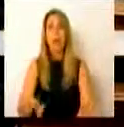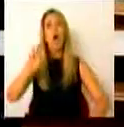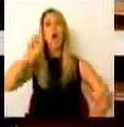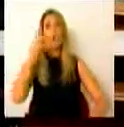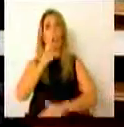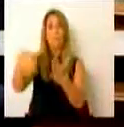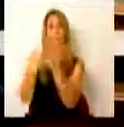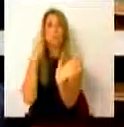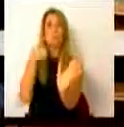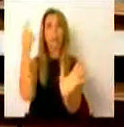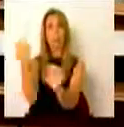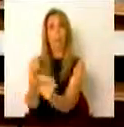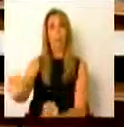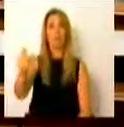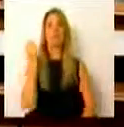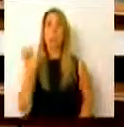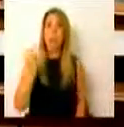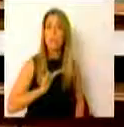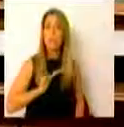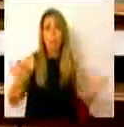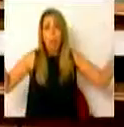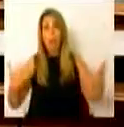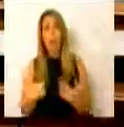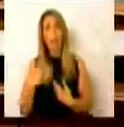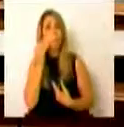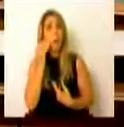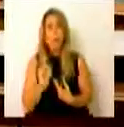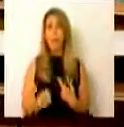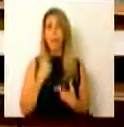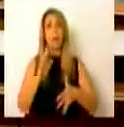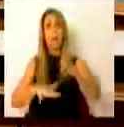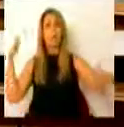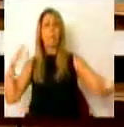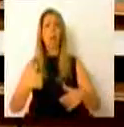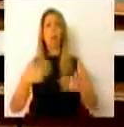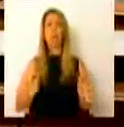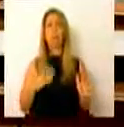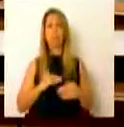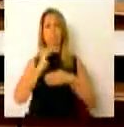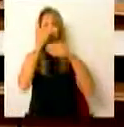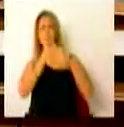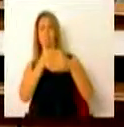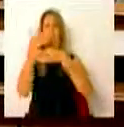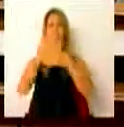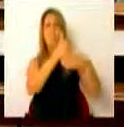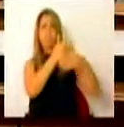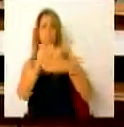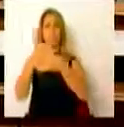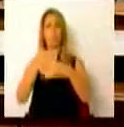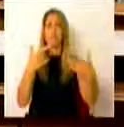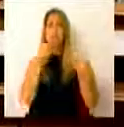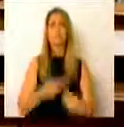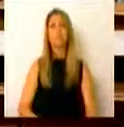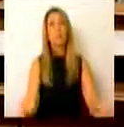Este é o espírito construtivo de funcionamento de um Parlamento. Não temos de facto de estar entrincheirados e o espírito é construtivo e a finalidade é construtiva e o agendamento